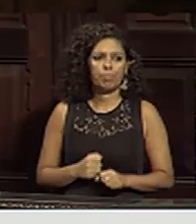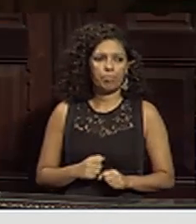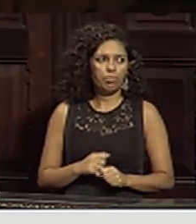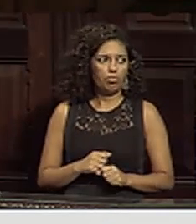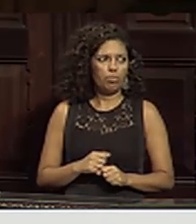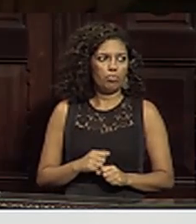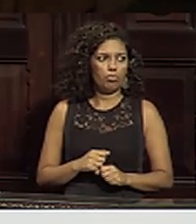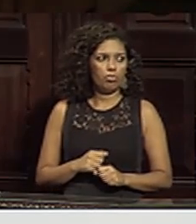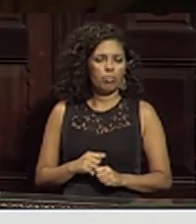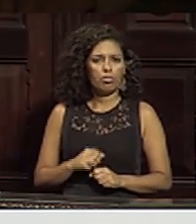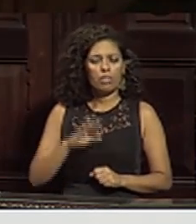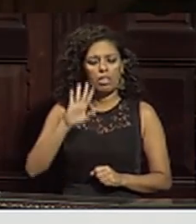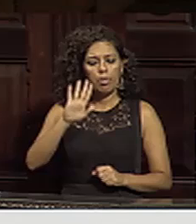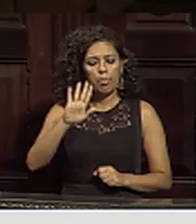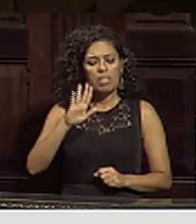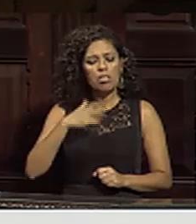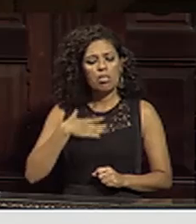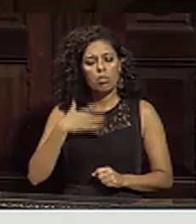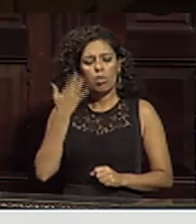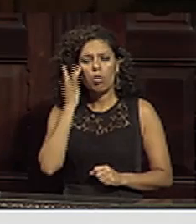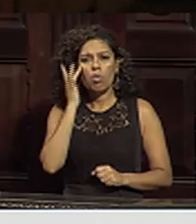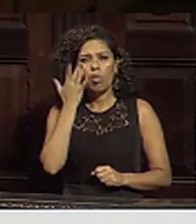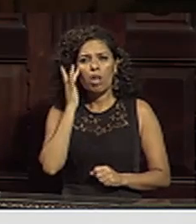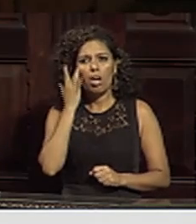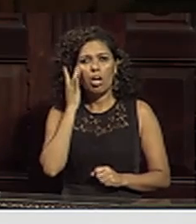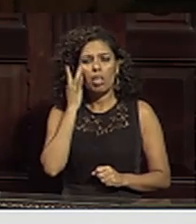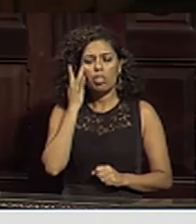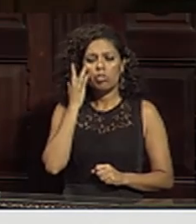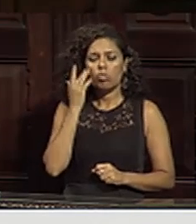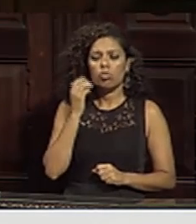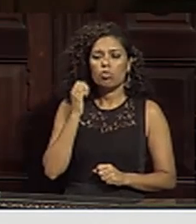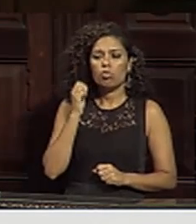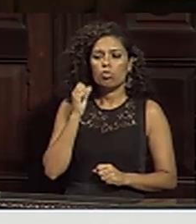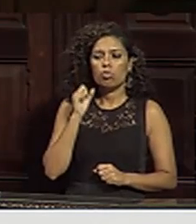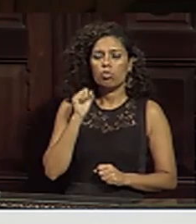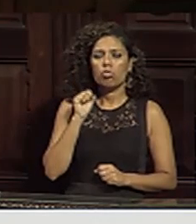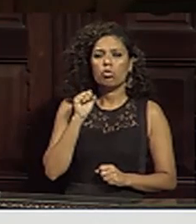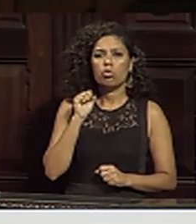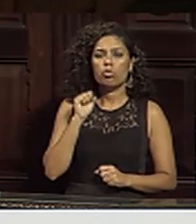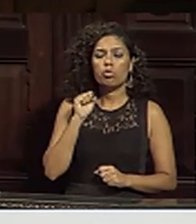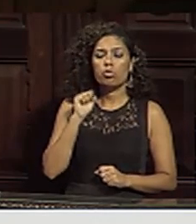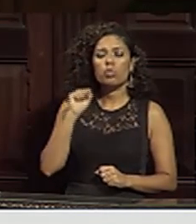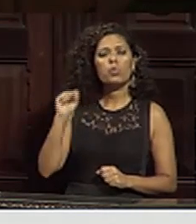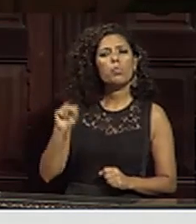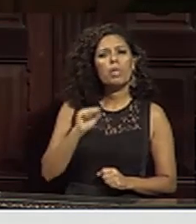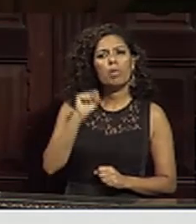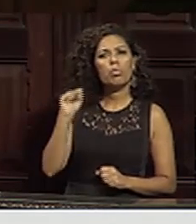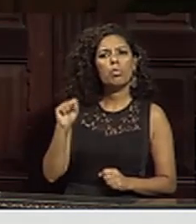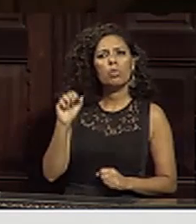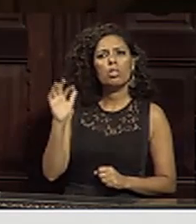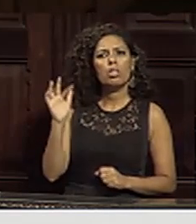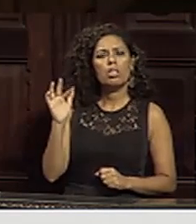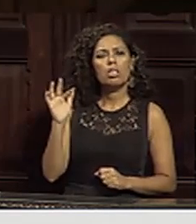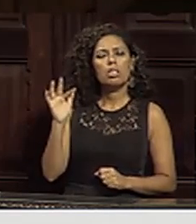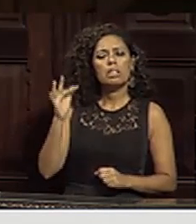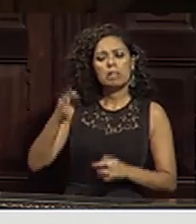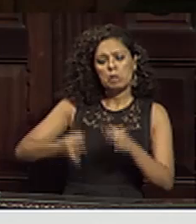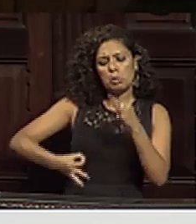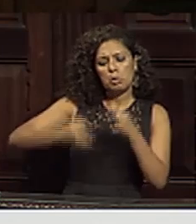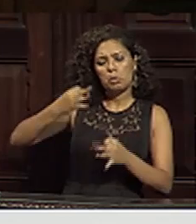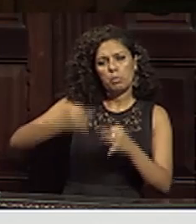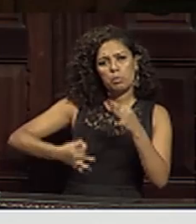presidente, é que o nosso Supremo Tribunal Federal, a